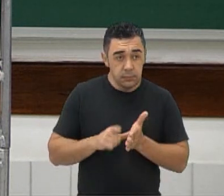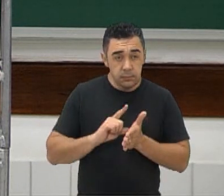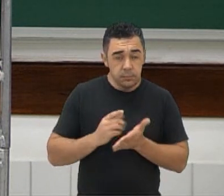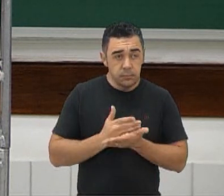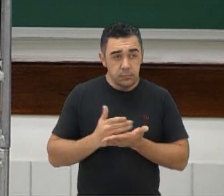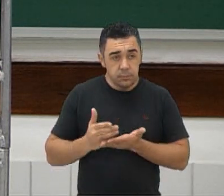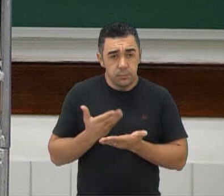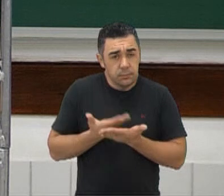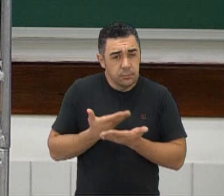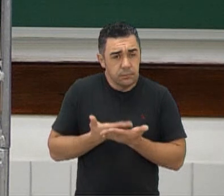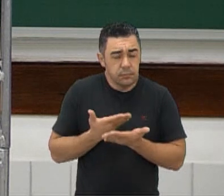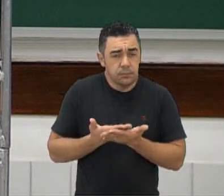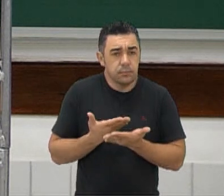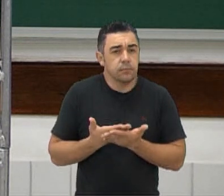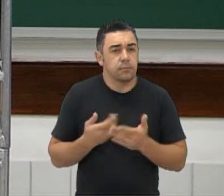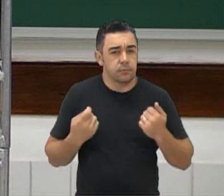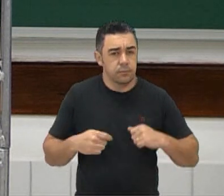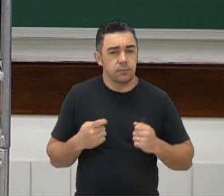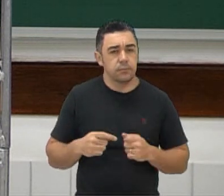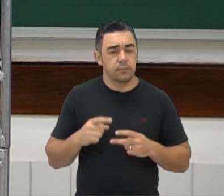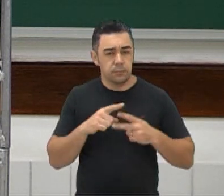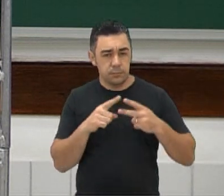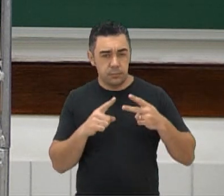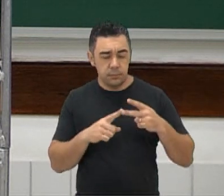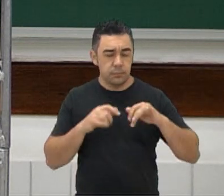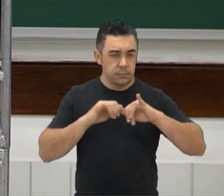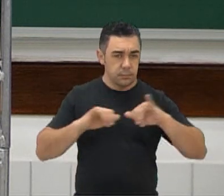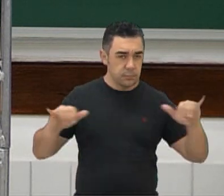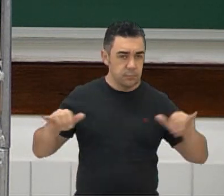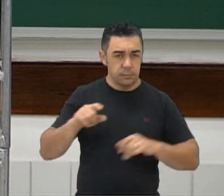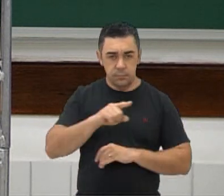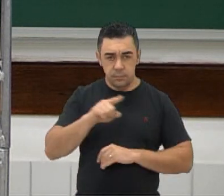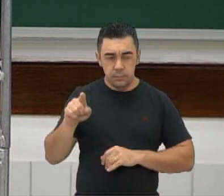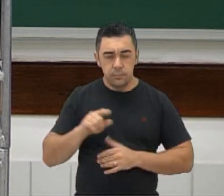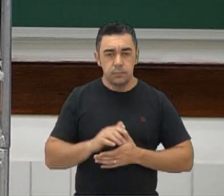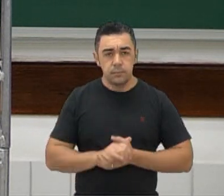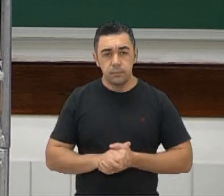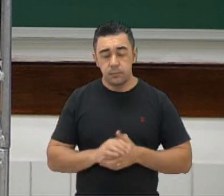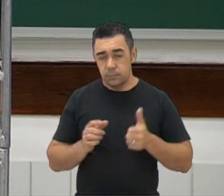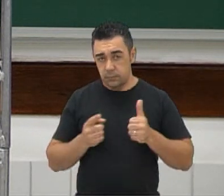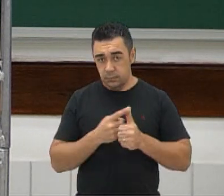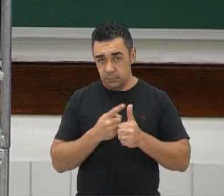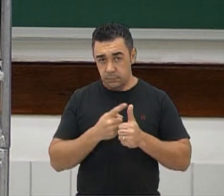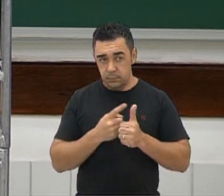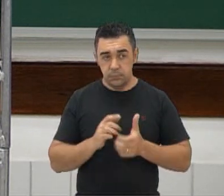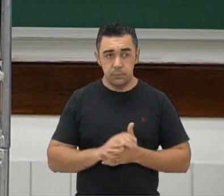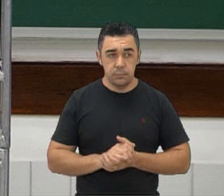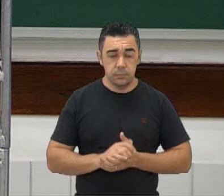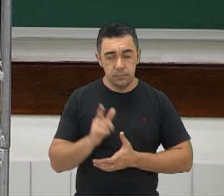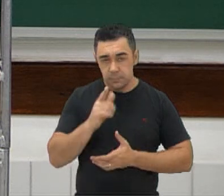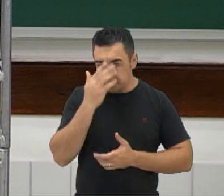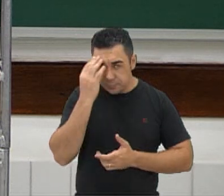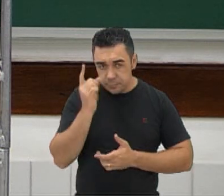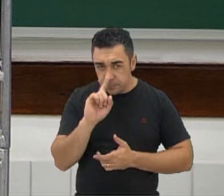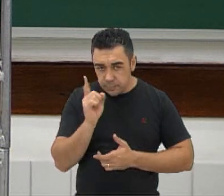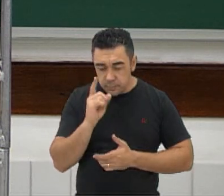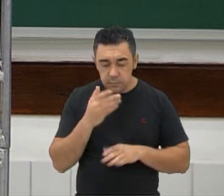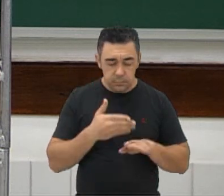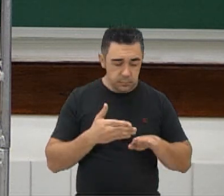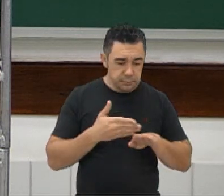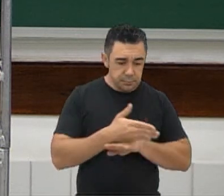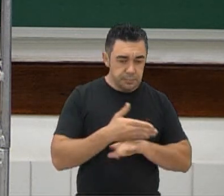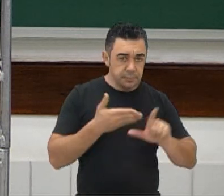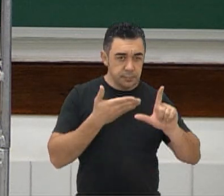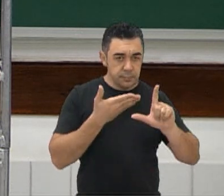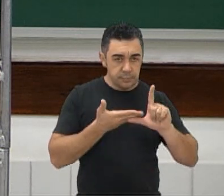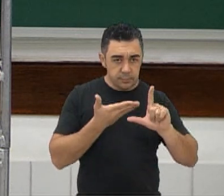iniciarmos a aula de hoje, eu gostaria de passar aí alguns avisos para vocês, tá? Primeiro aviso, não esqueçam de entrar na